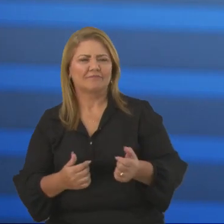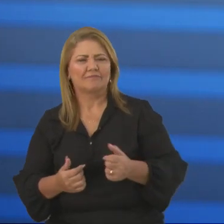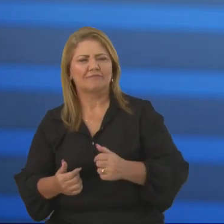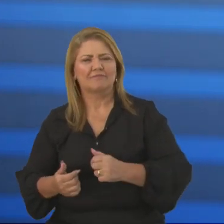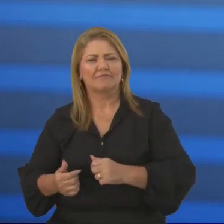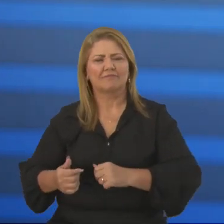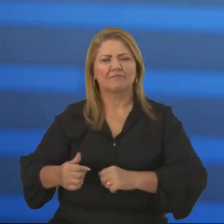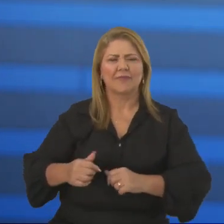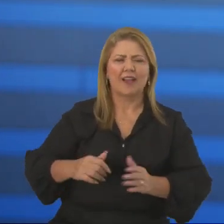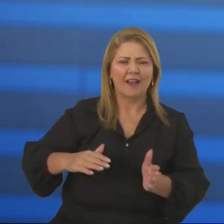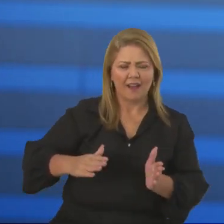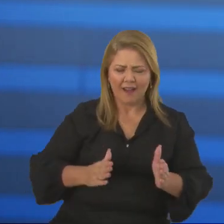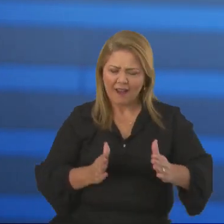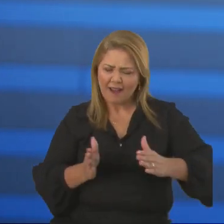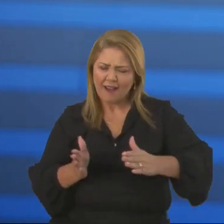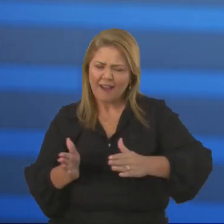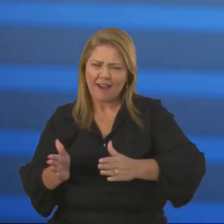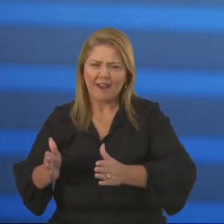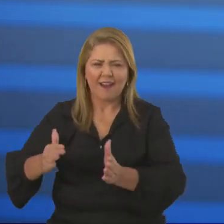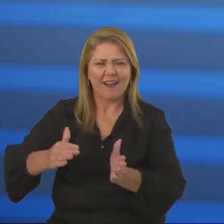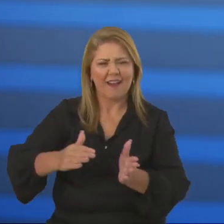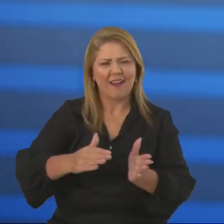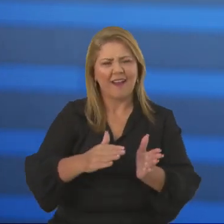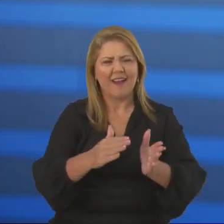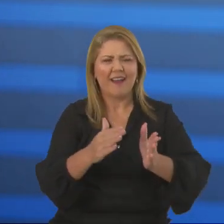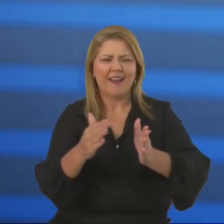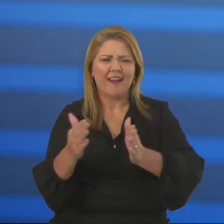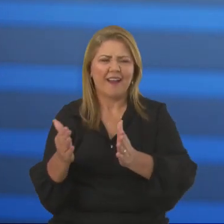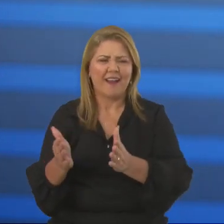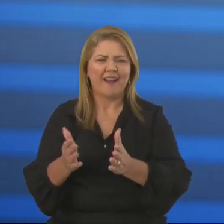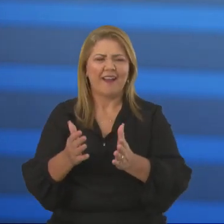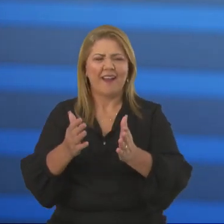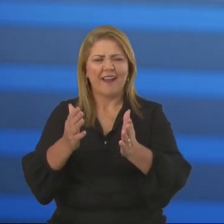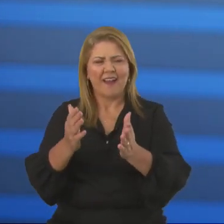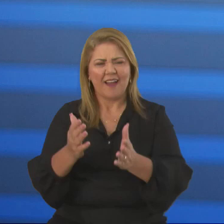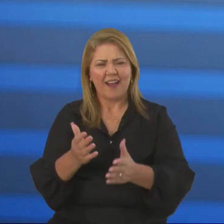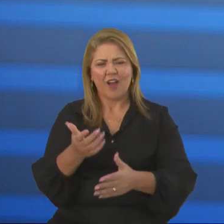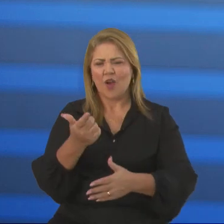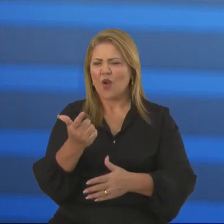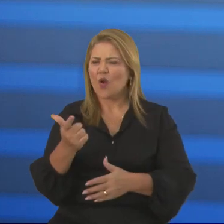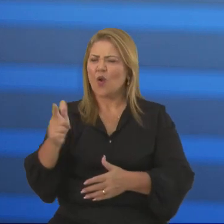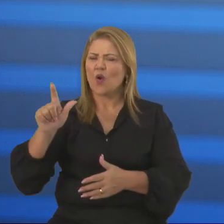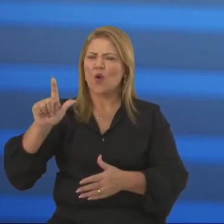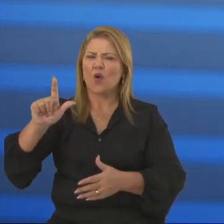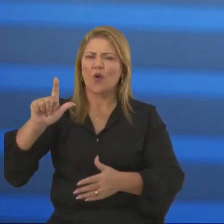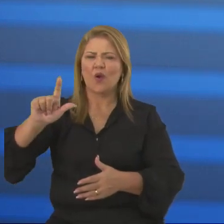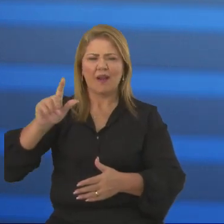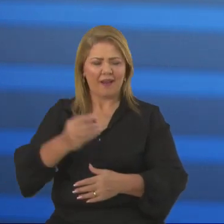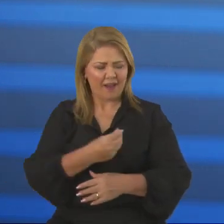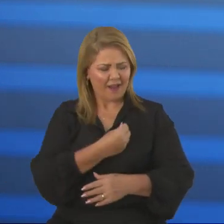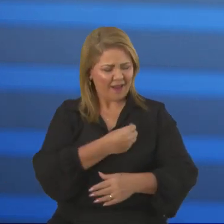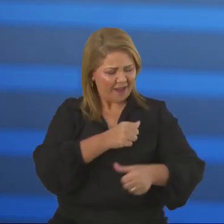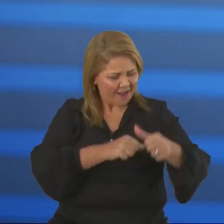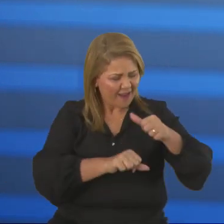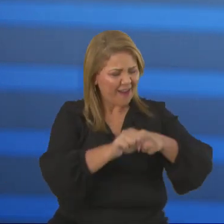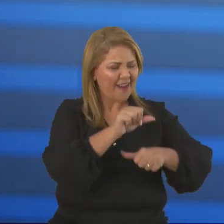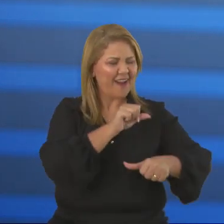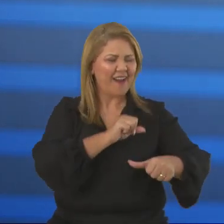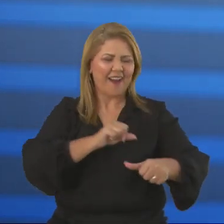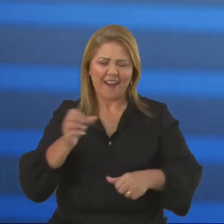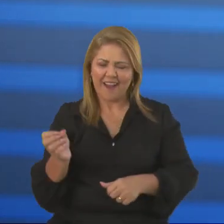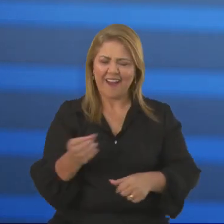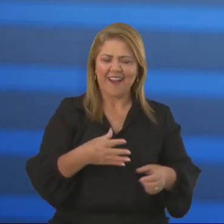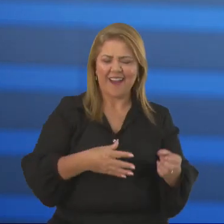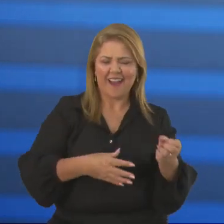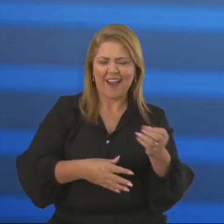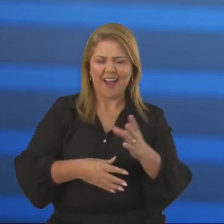novo a estrada, ver cores nas cinzas e a vida reinventar. O